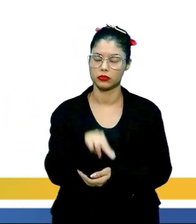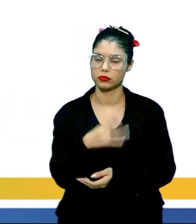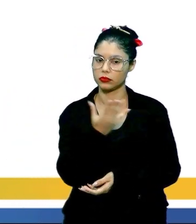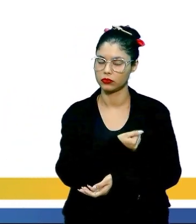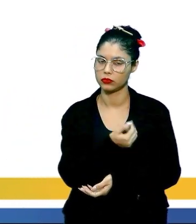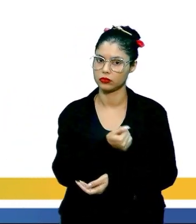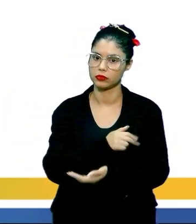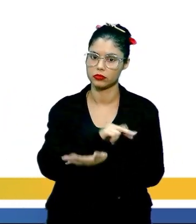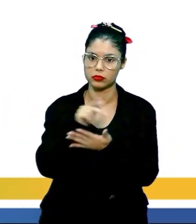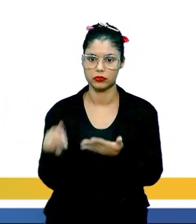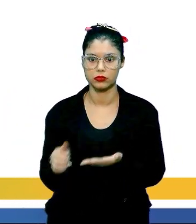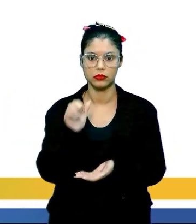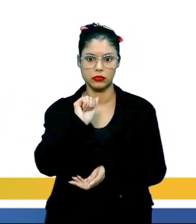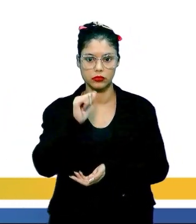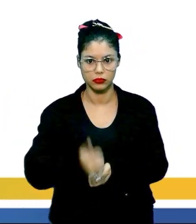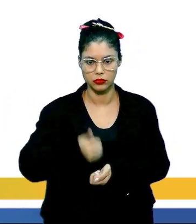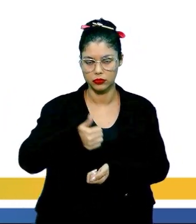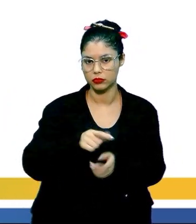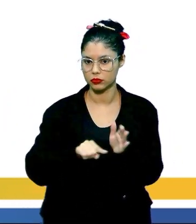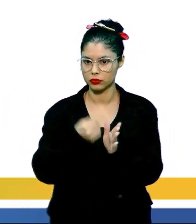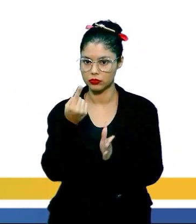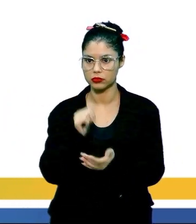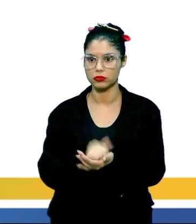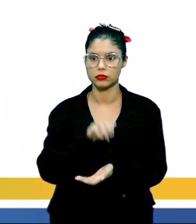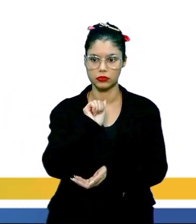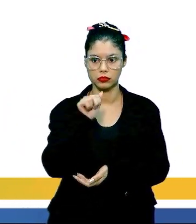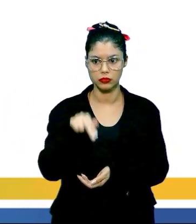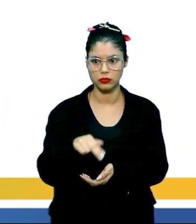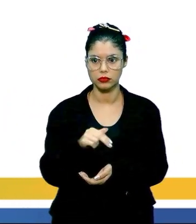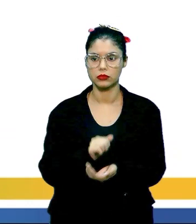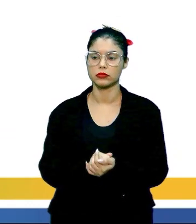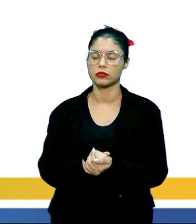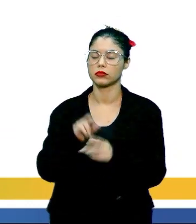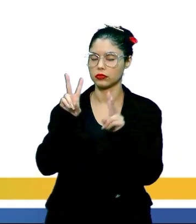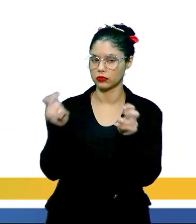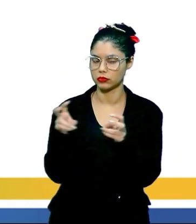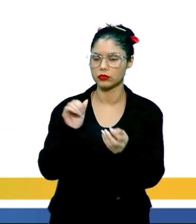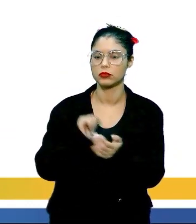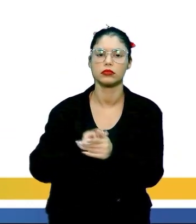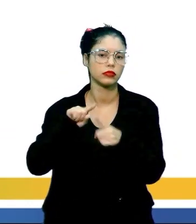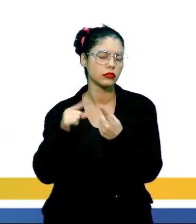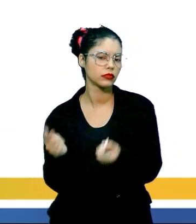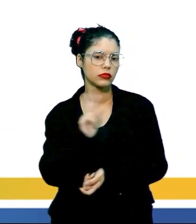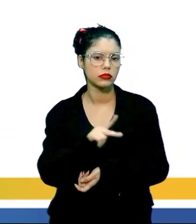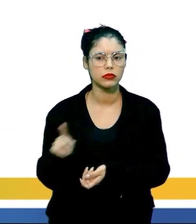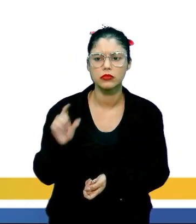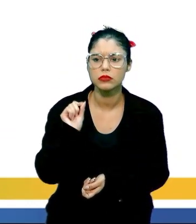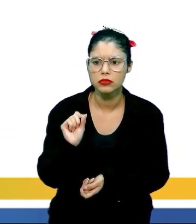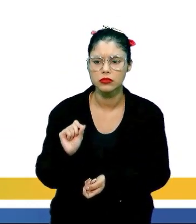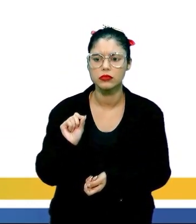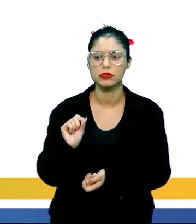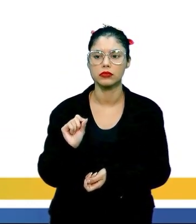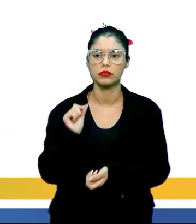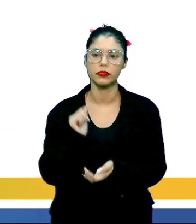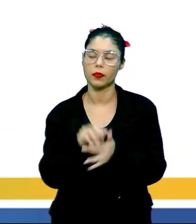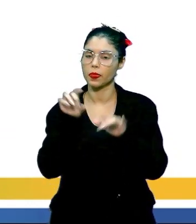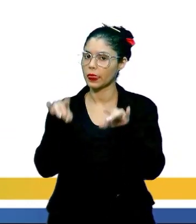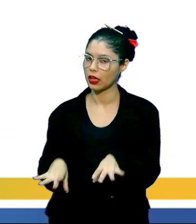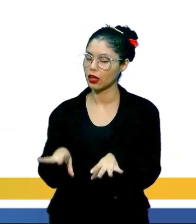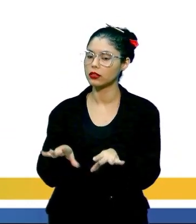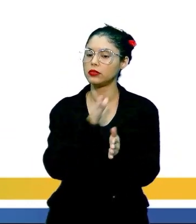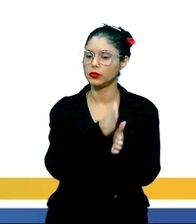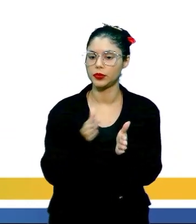de termos, A1 é o primeiro termo e a N é o enésimo termo. Mas, professor, o que é o enésimo termo? É o último termo